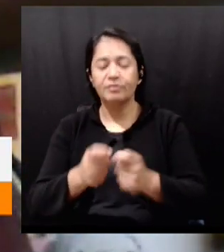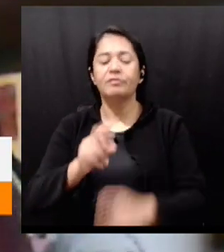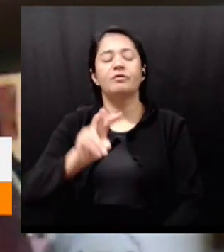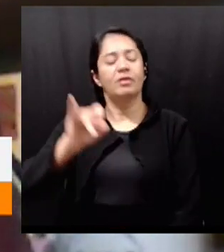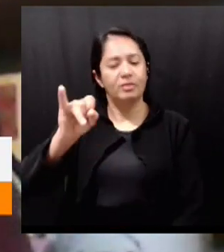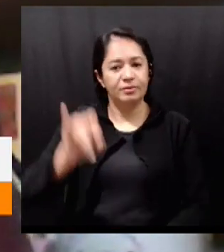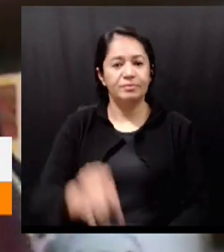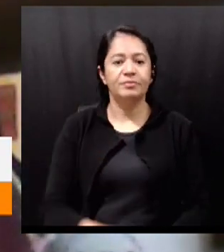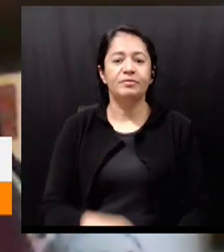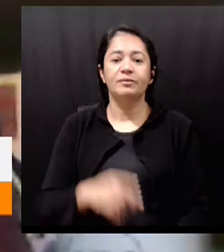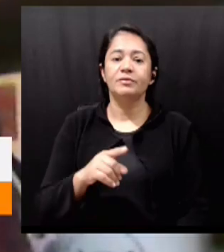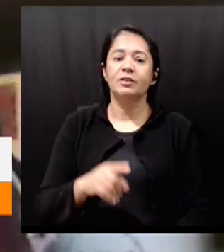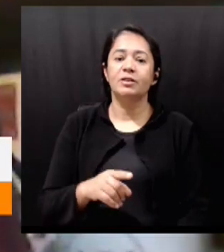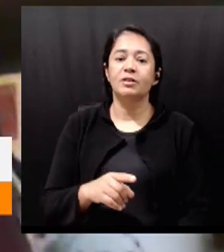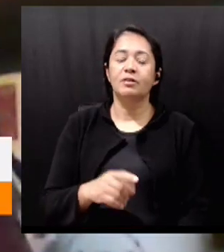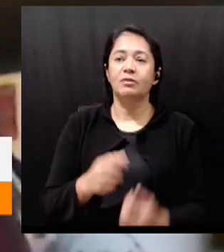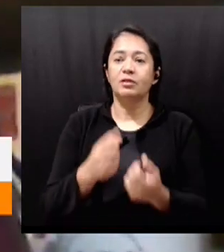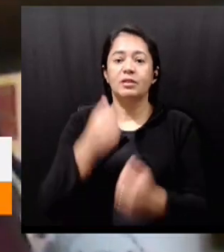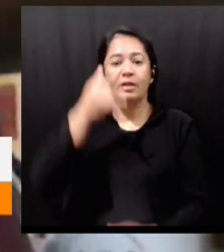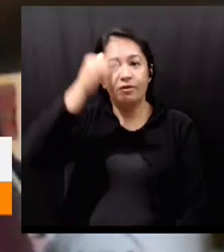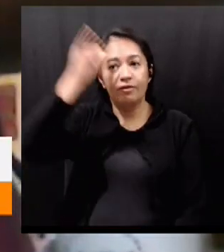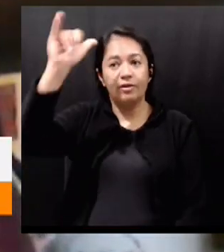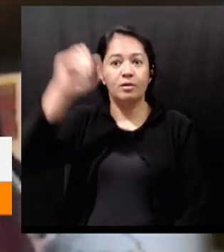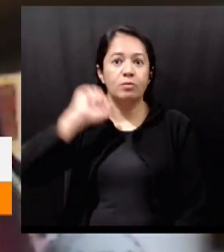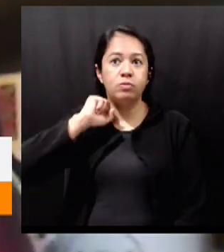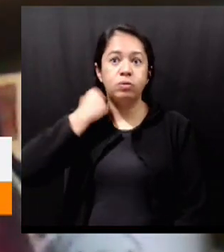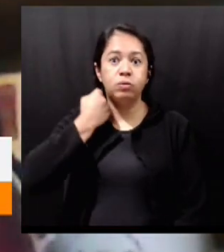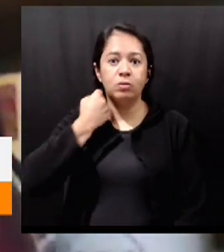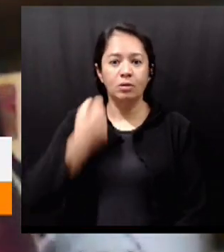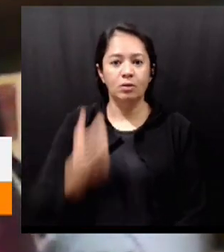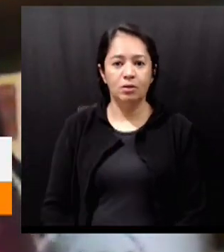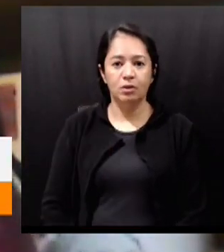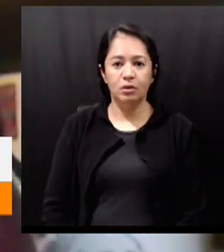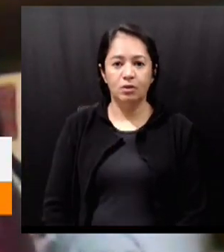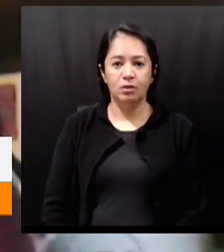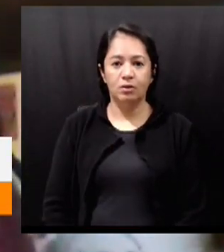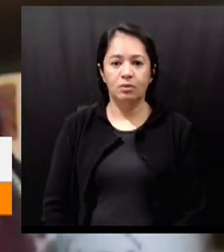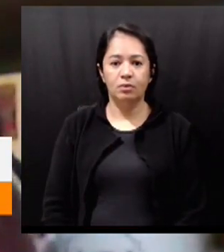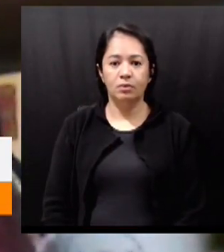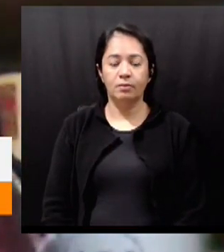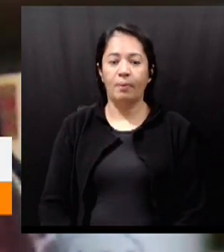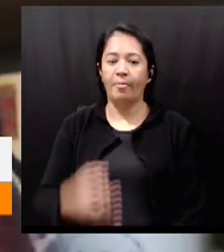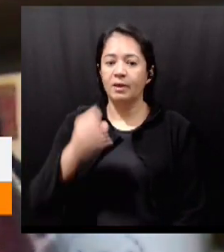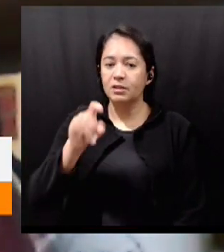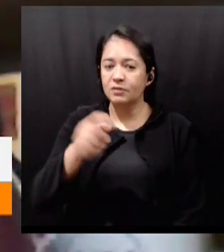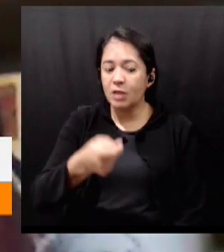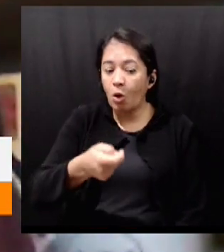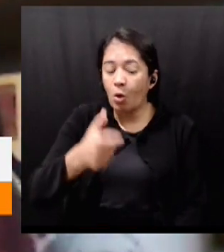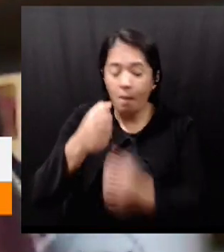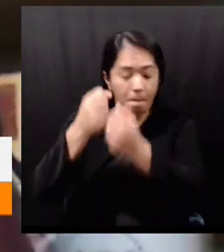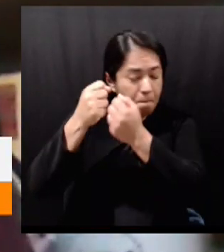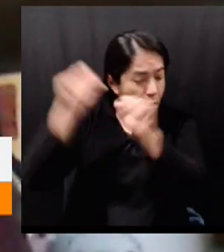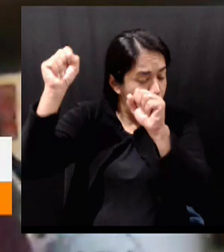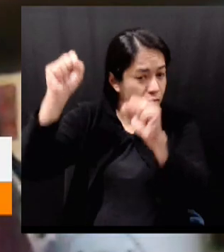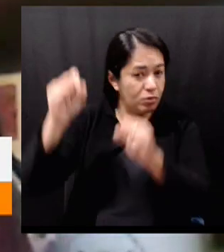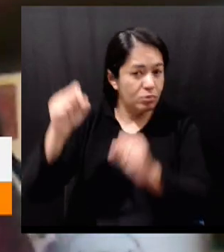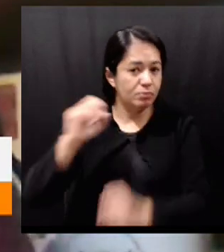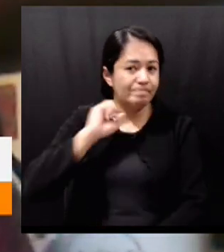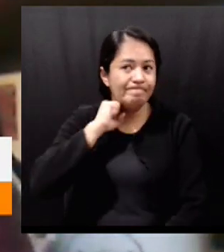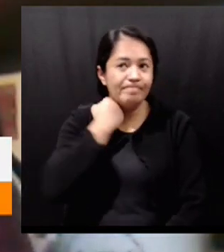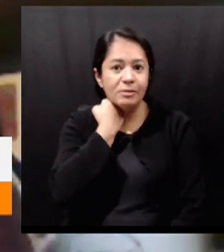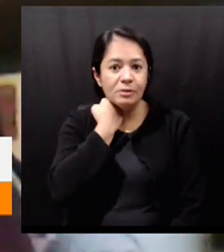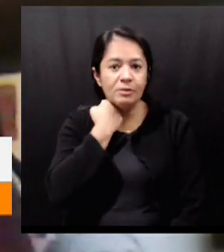exploda. Porque realmente, se você está quase explodindo, respira. Sabe aquele